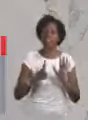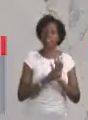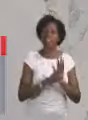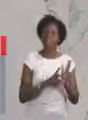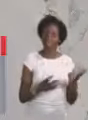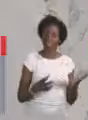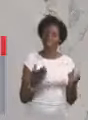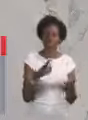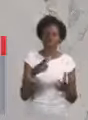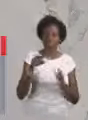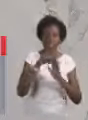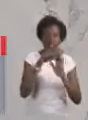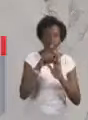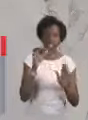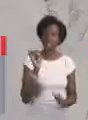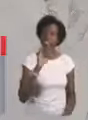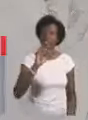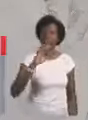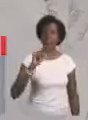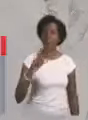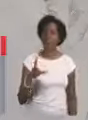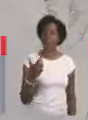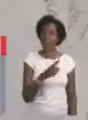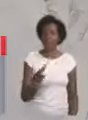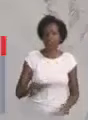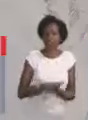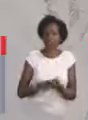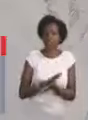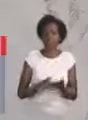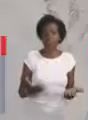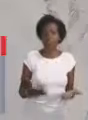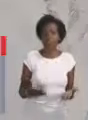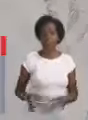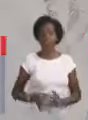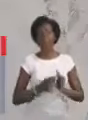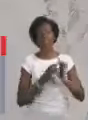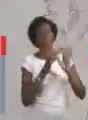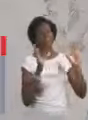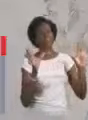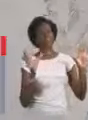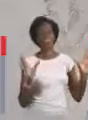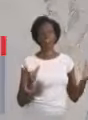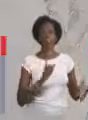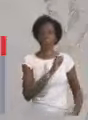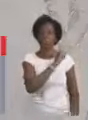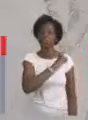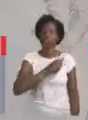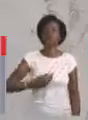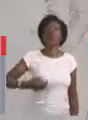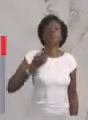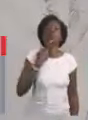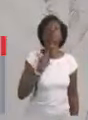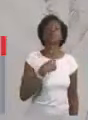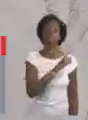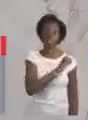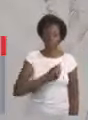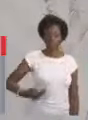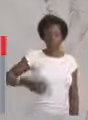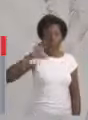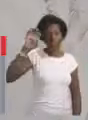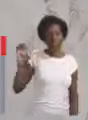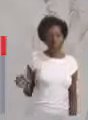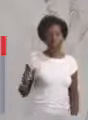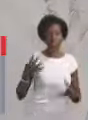crédito não tem fiscalização nenhuma dessa política de desoneração fica Abel trazer o governador do Estado porque